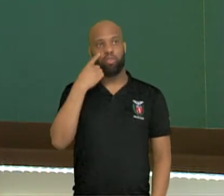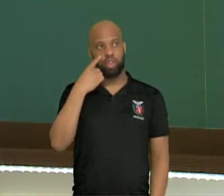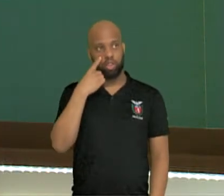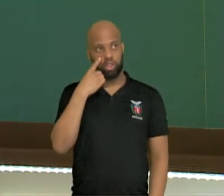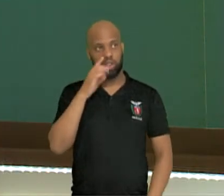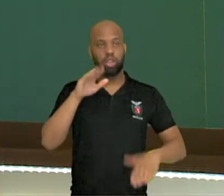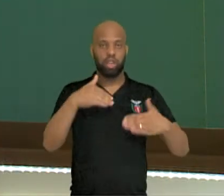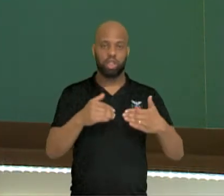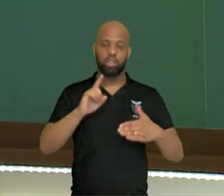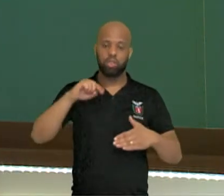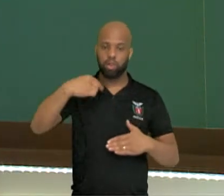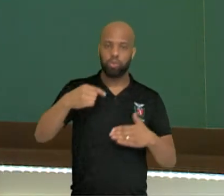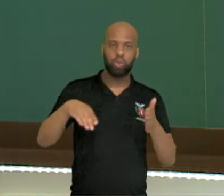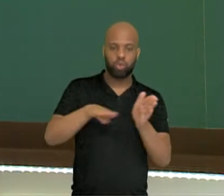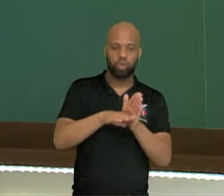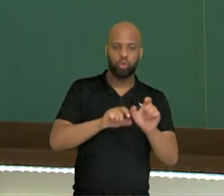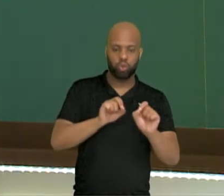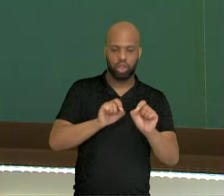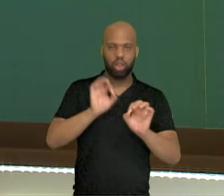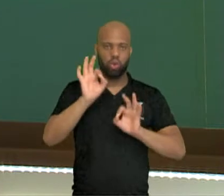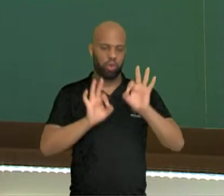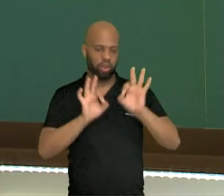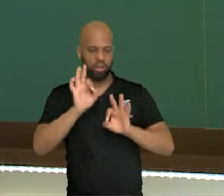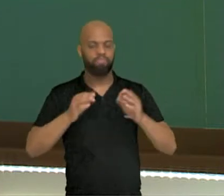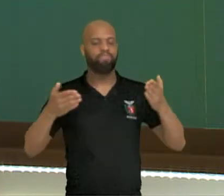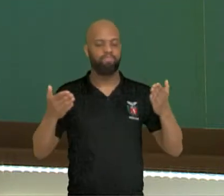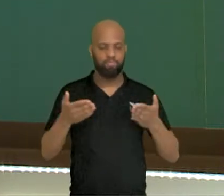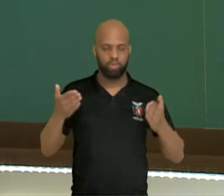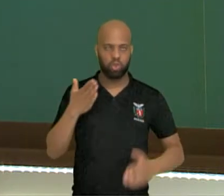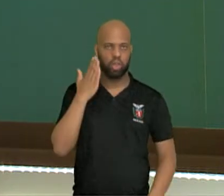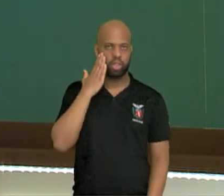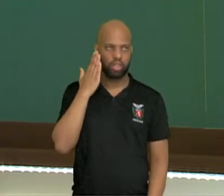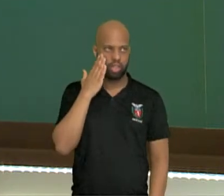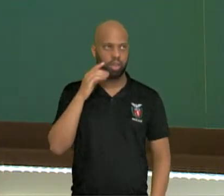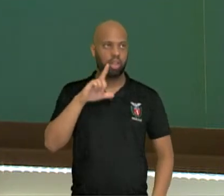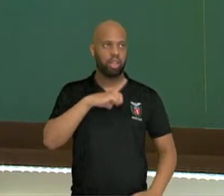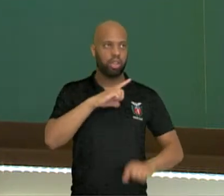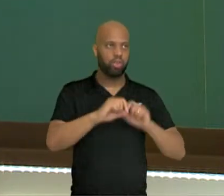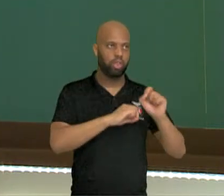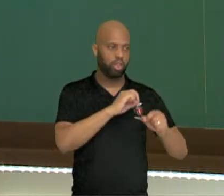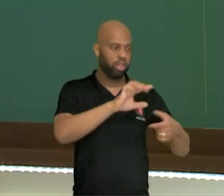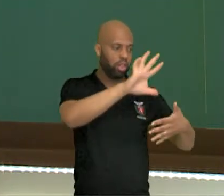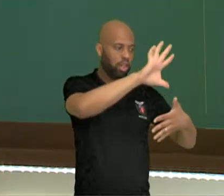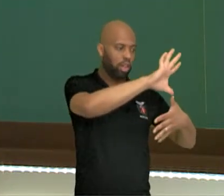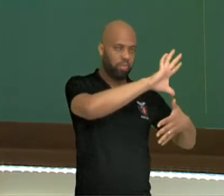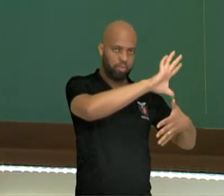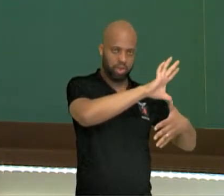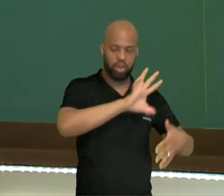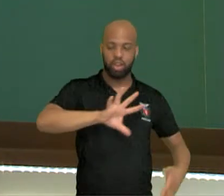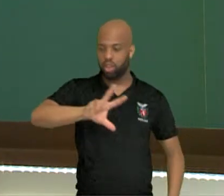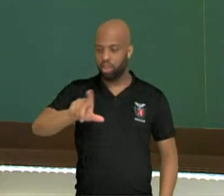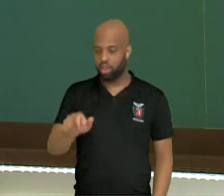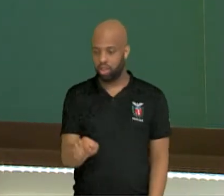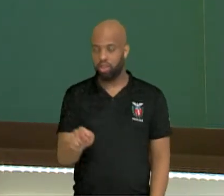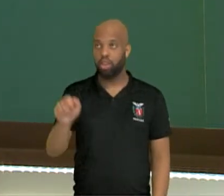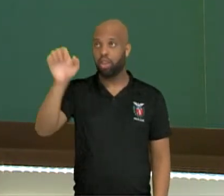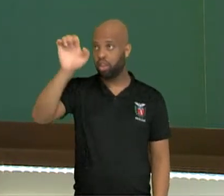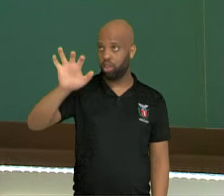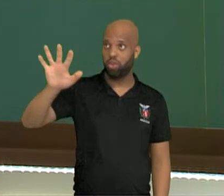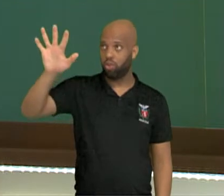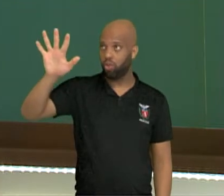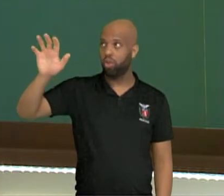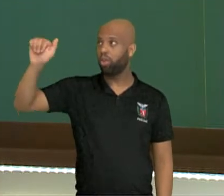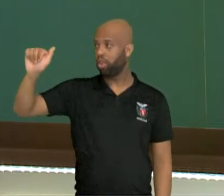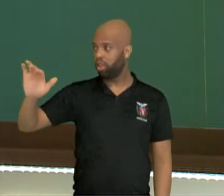na distribuição atual que nós conhecemos. Então, nós vamos ter a América, a África, a Europa